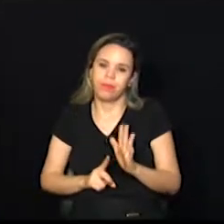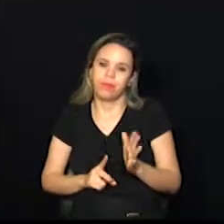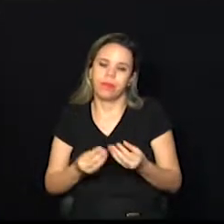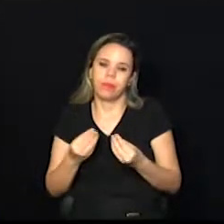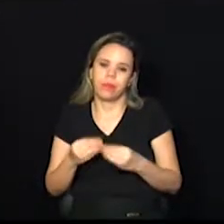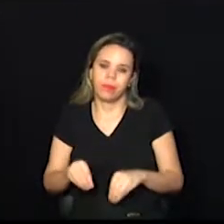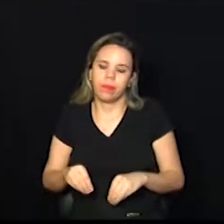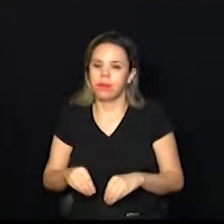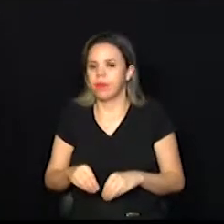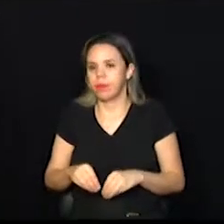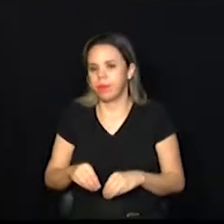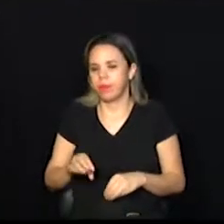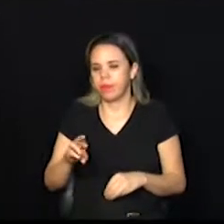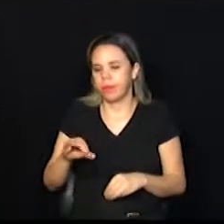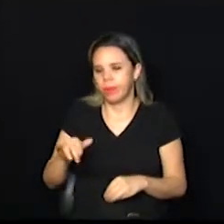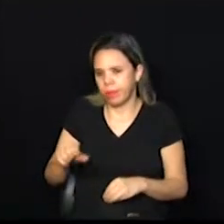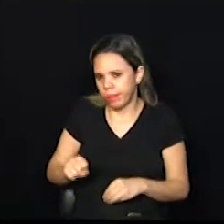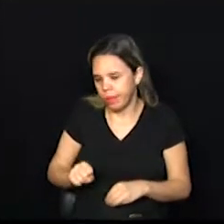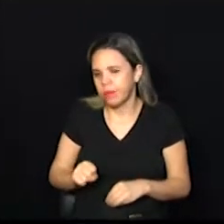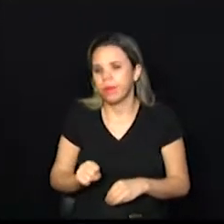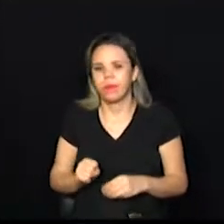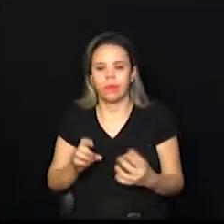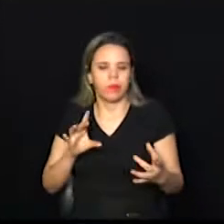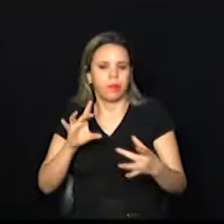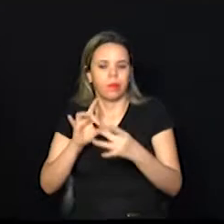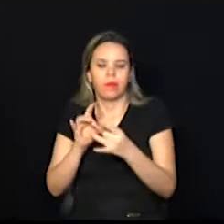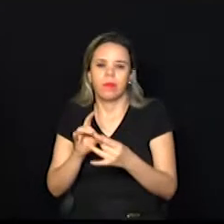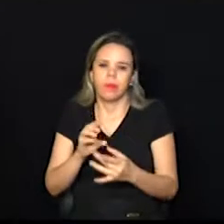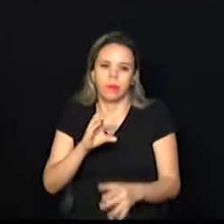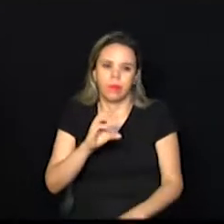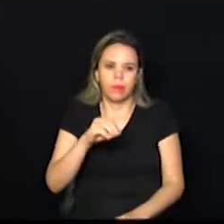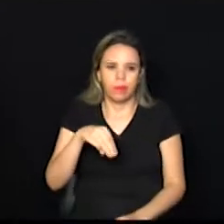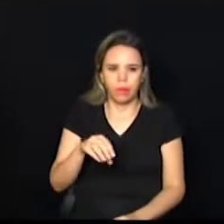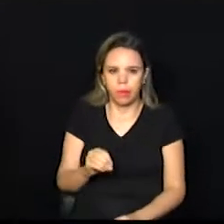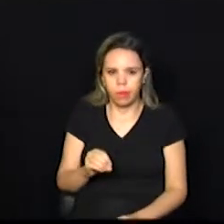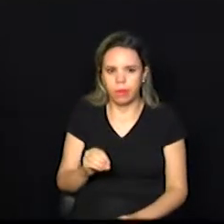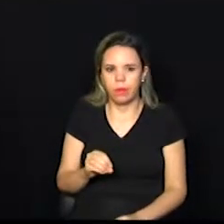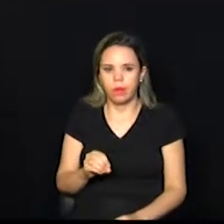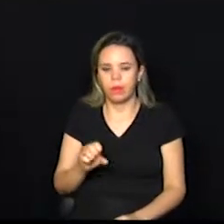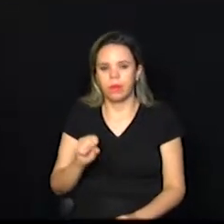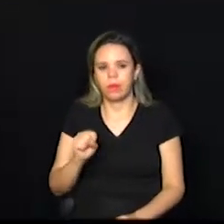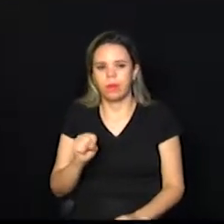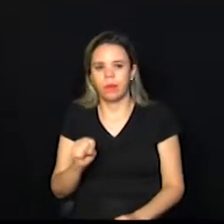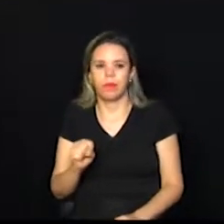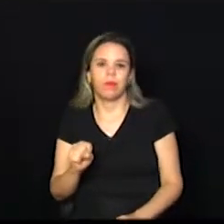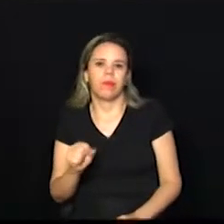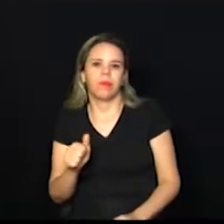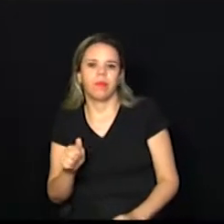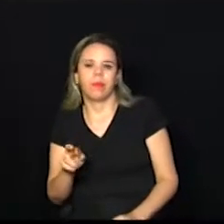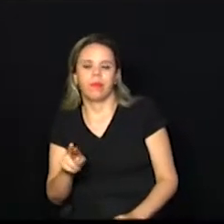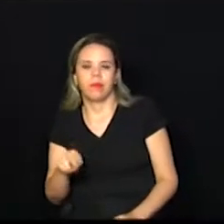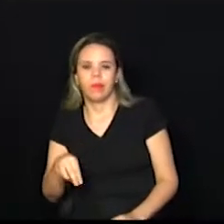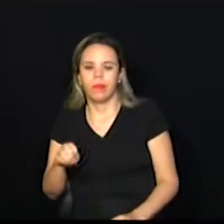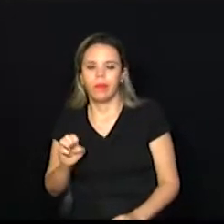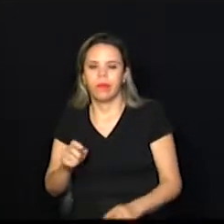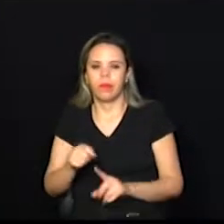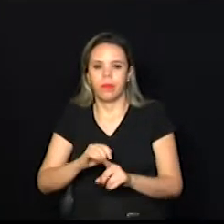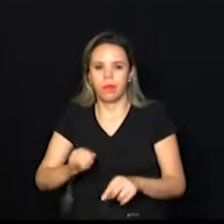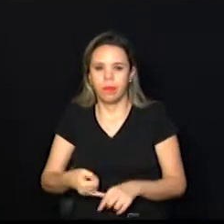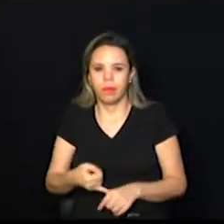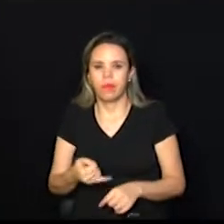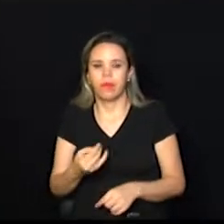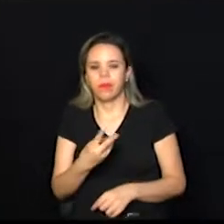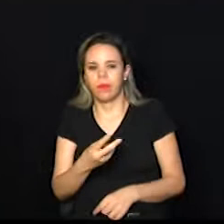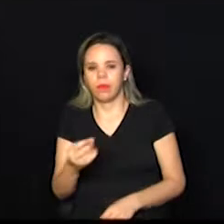O CREA atua em parceria com o SEAM e o SARAEM, sempre que necessário. De janeiro de 2001 a julho